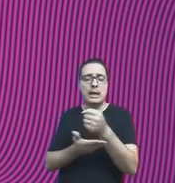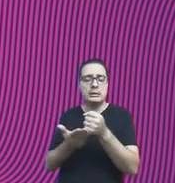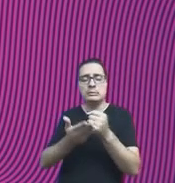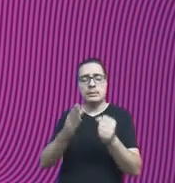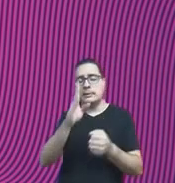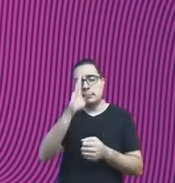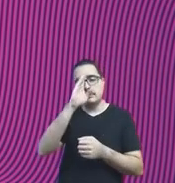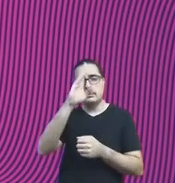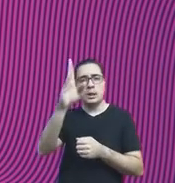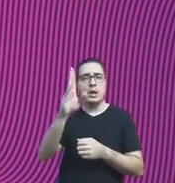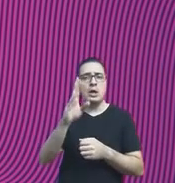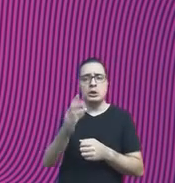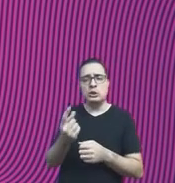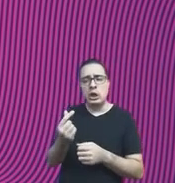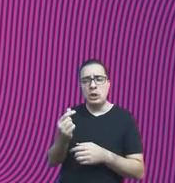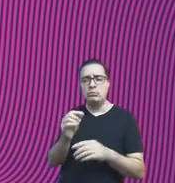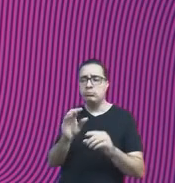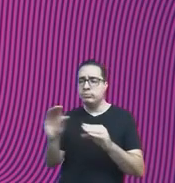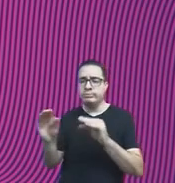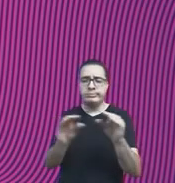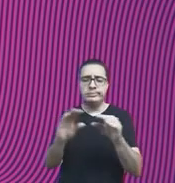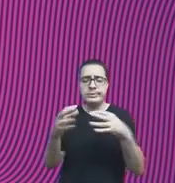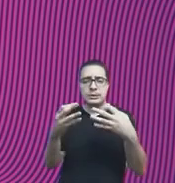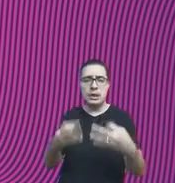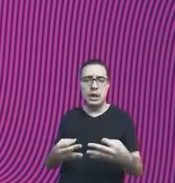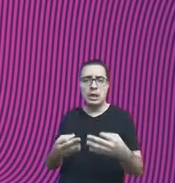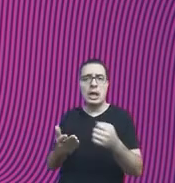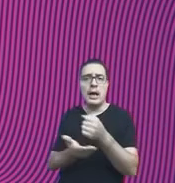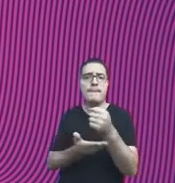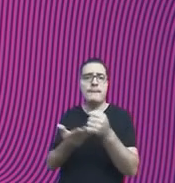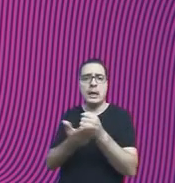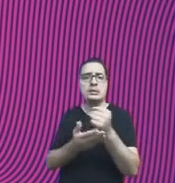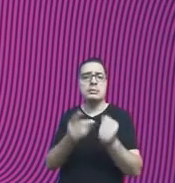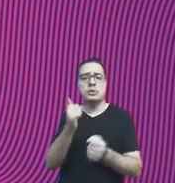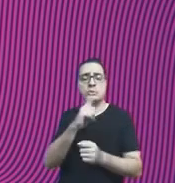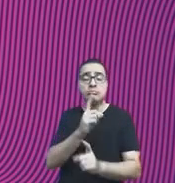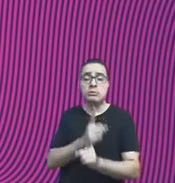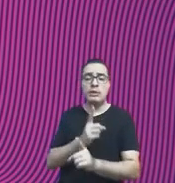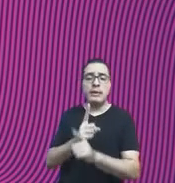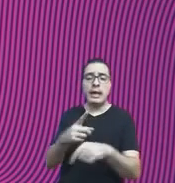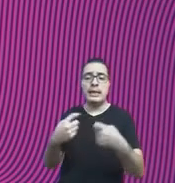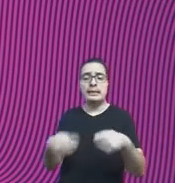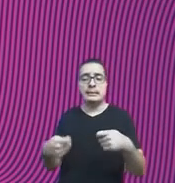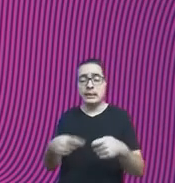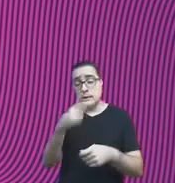alocação de recursos, a base para a gente identificar a necessidade